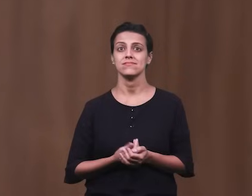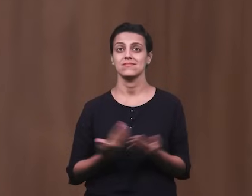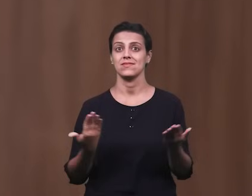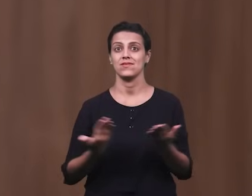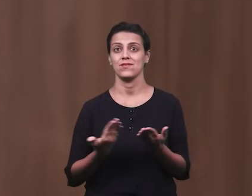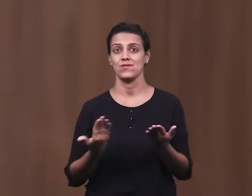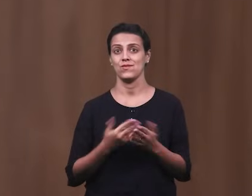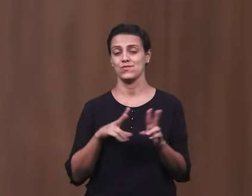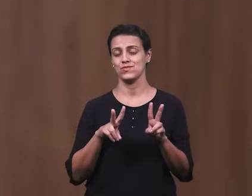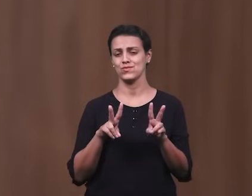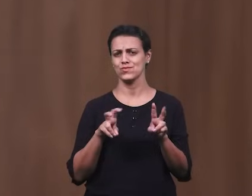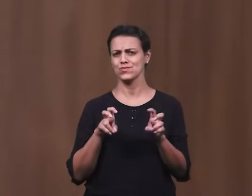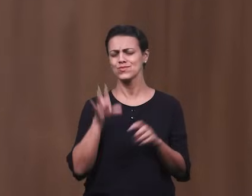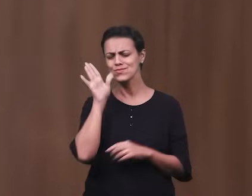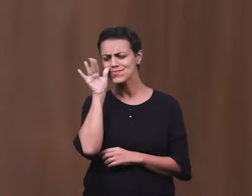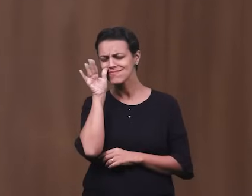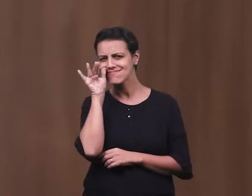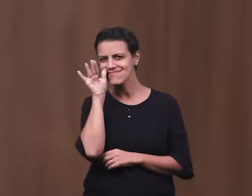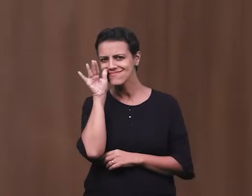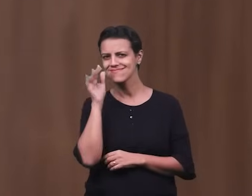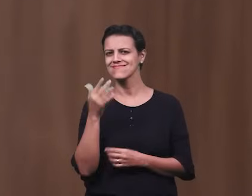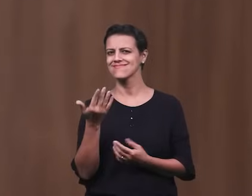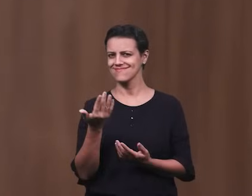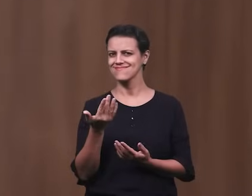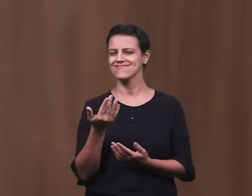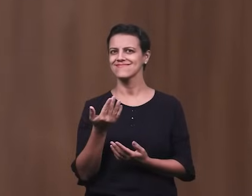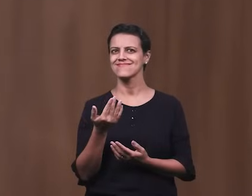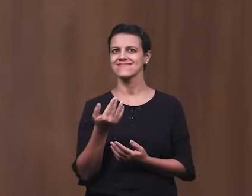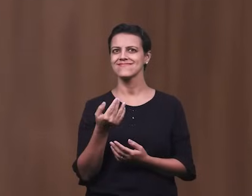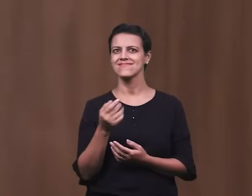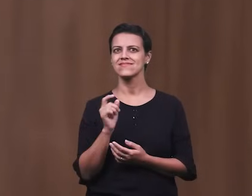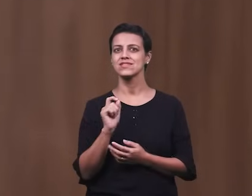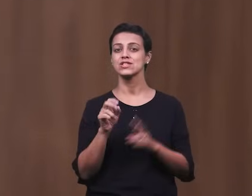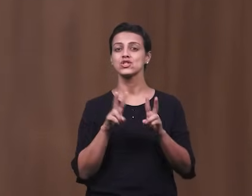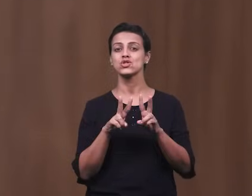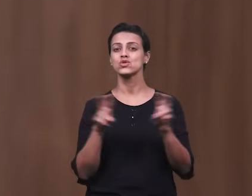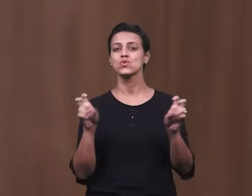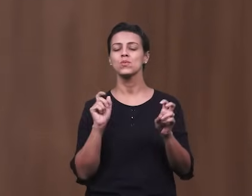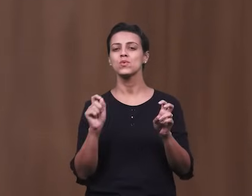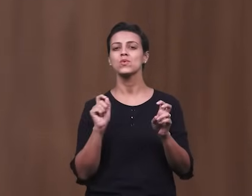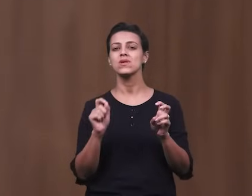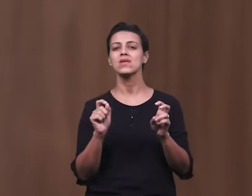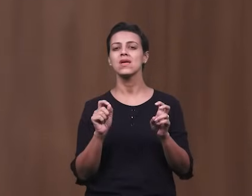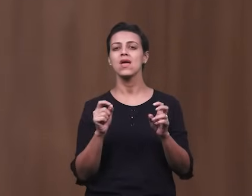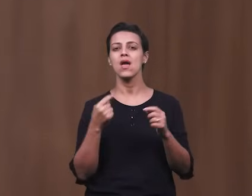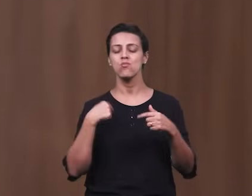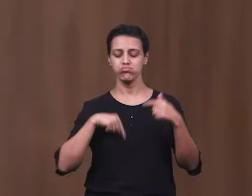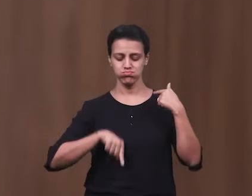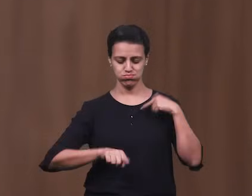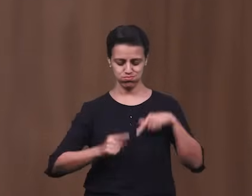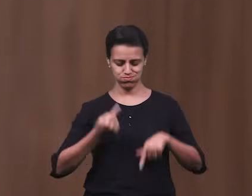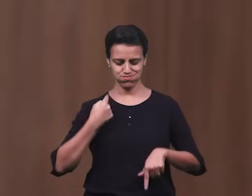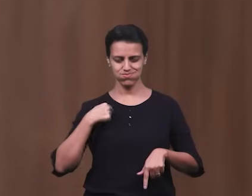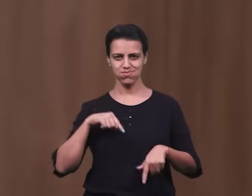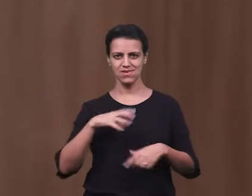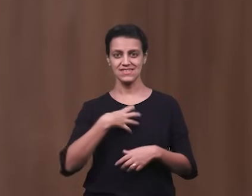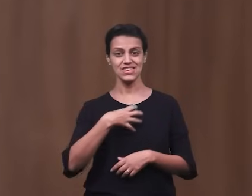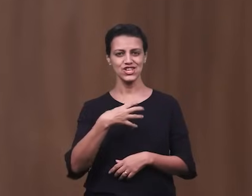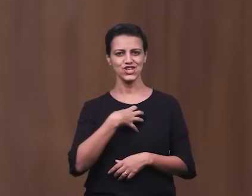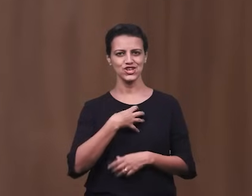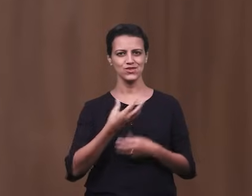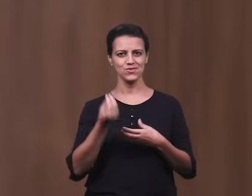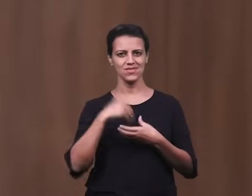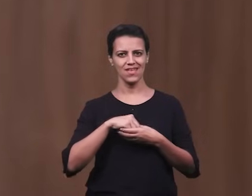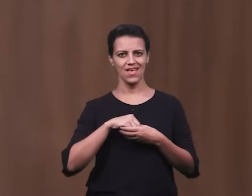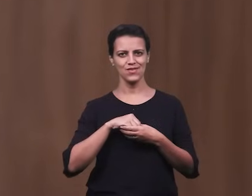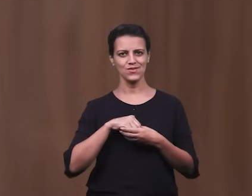muito interessante para todos nós, vai se tratar a respeito dos órgãos dos sentidos. Alguns vão conhecer esse tema mais